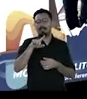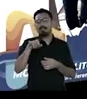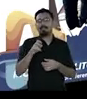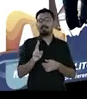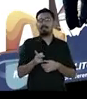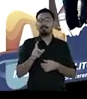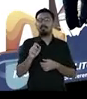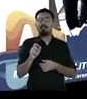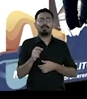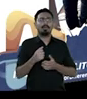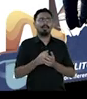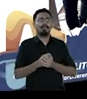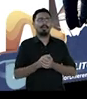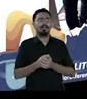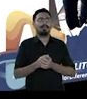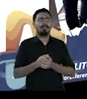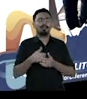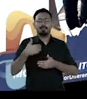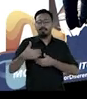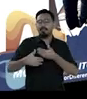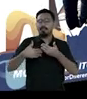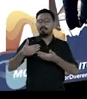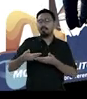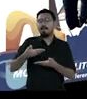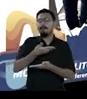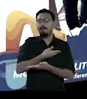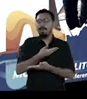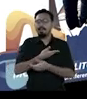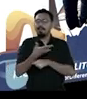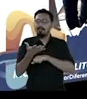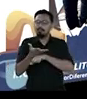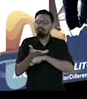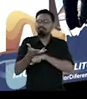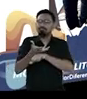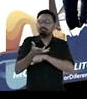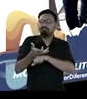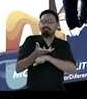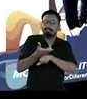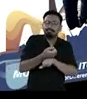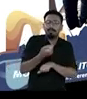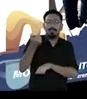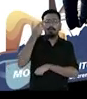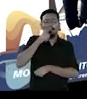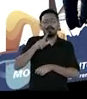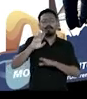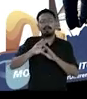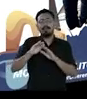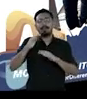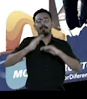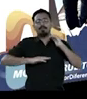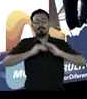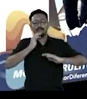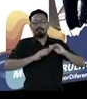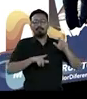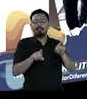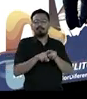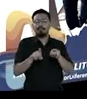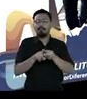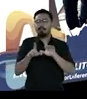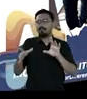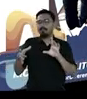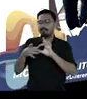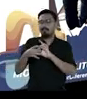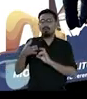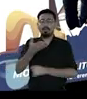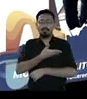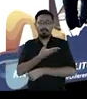foi conquistando aos poucos a minha amizade, saiu do âmbito profissional para o âmbito do laço de